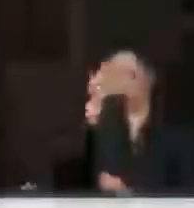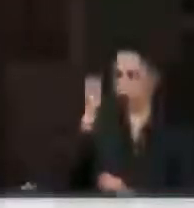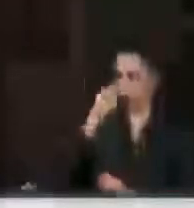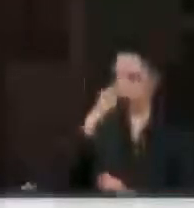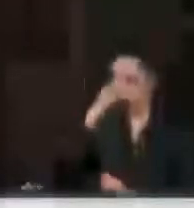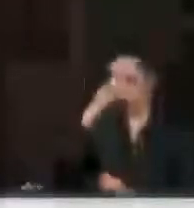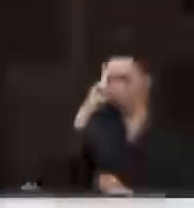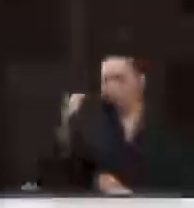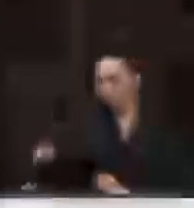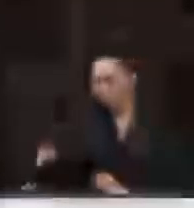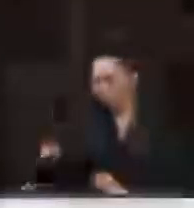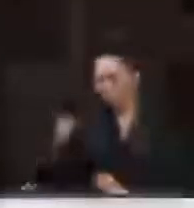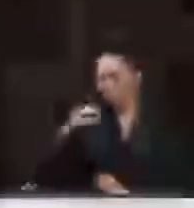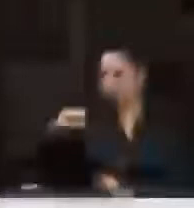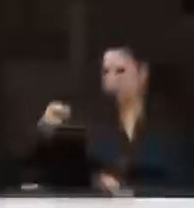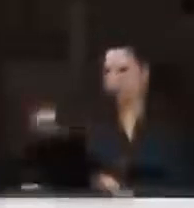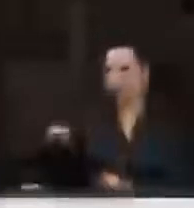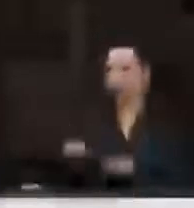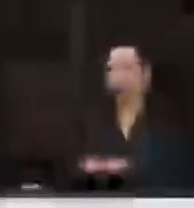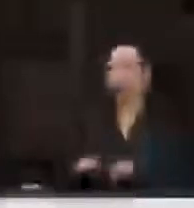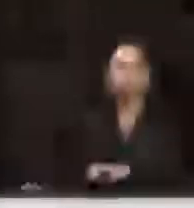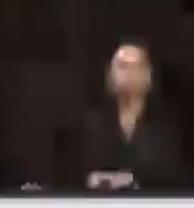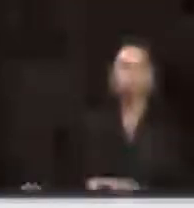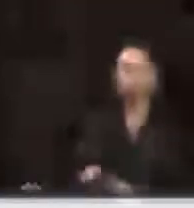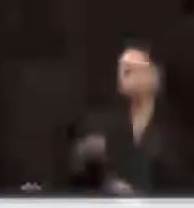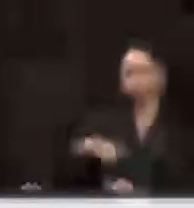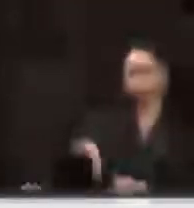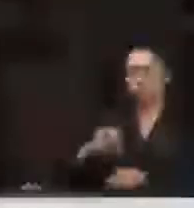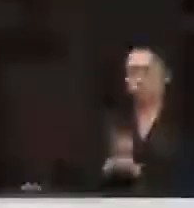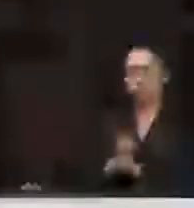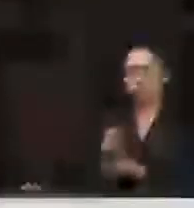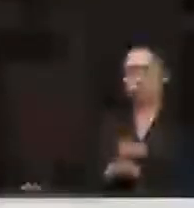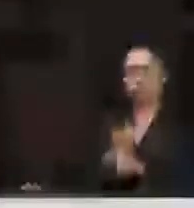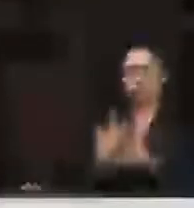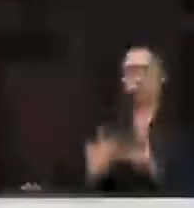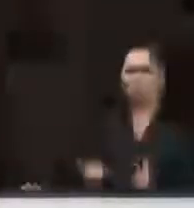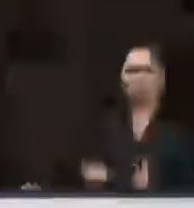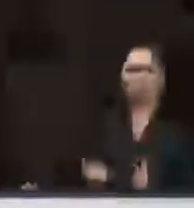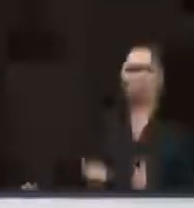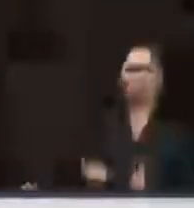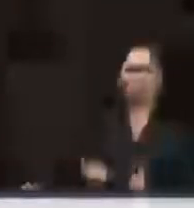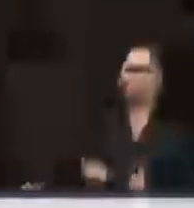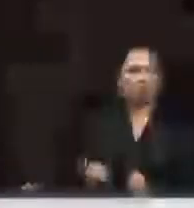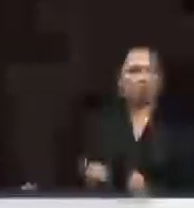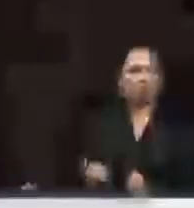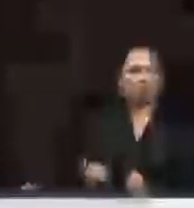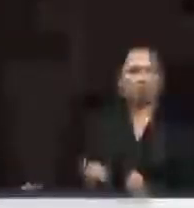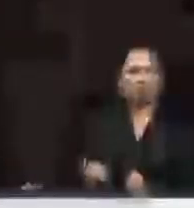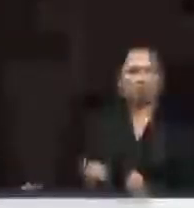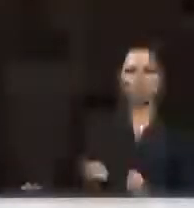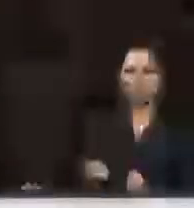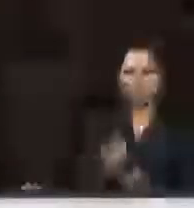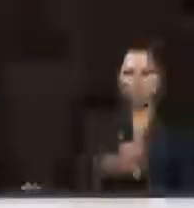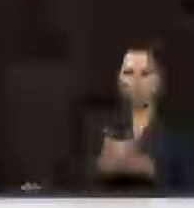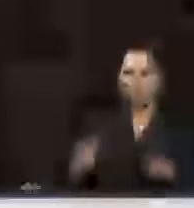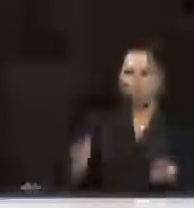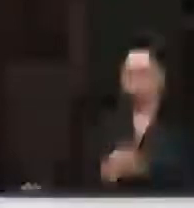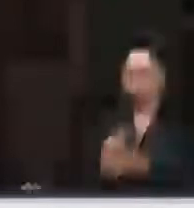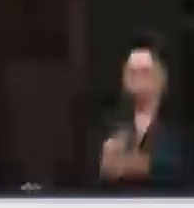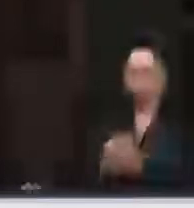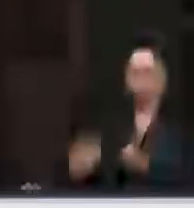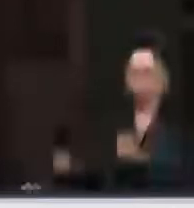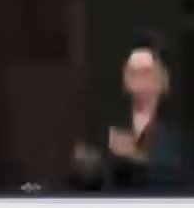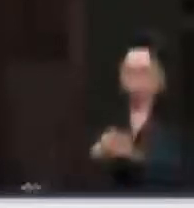possível, mas nem aceitável, que haja uma forma de manobra no sentido